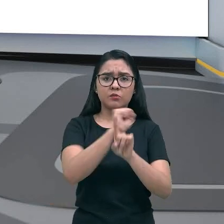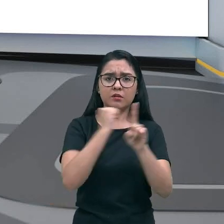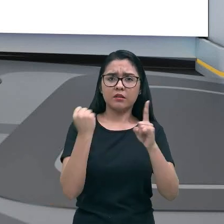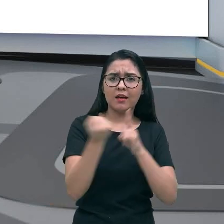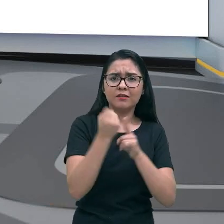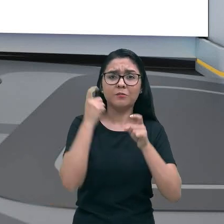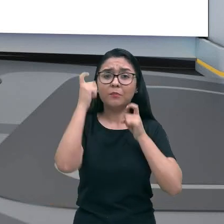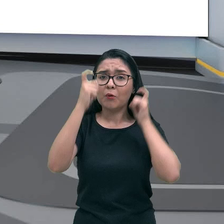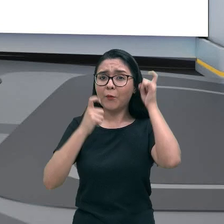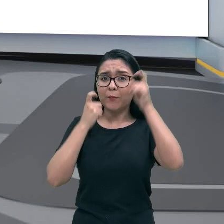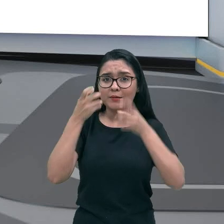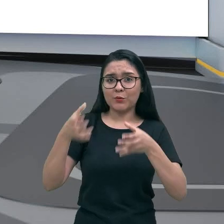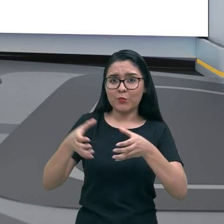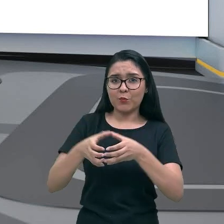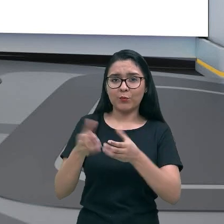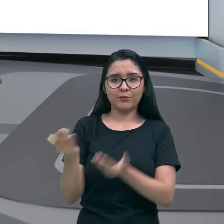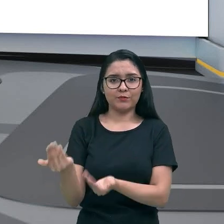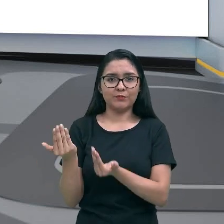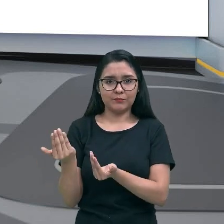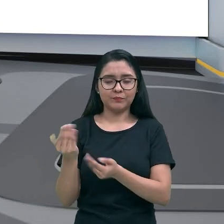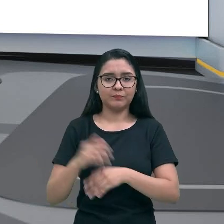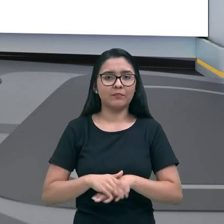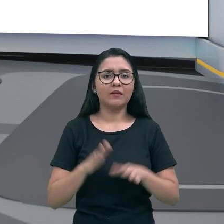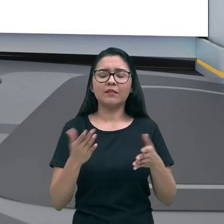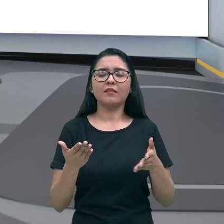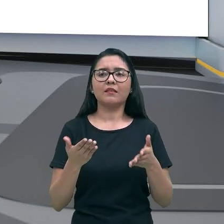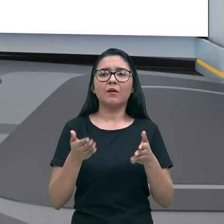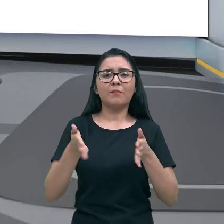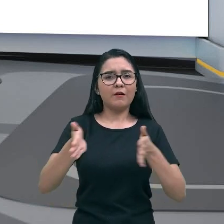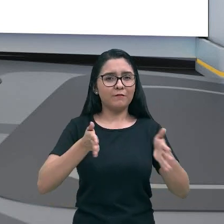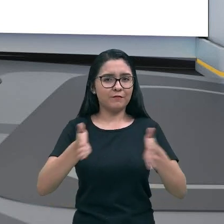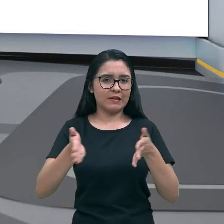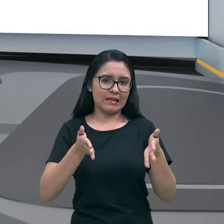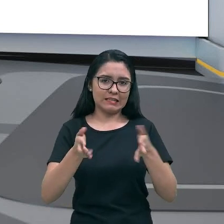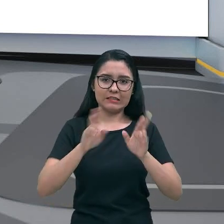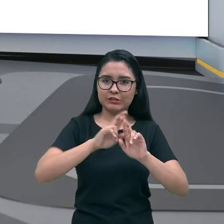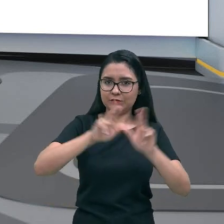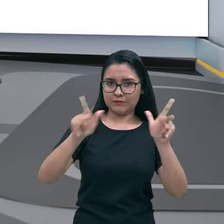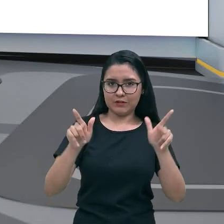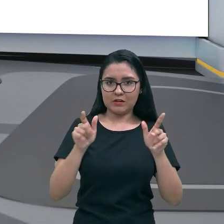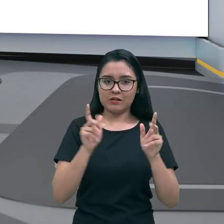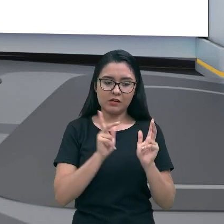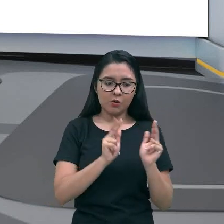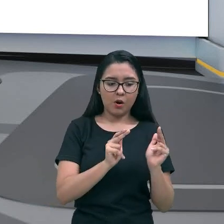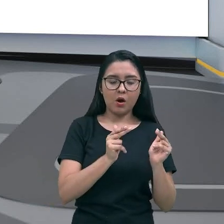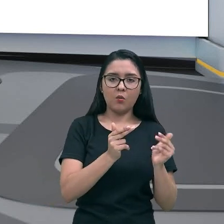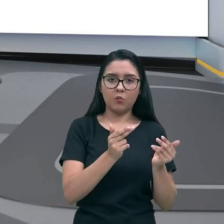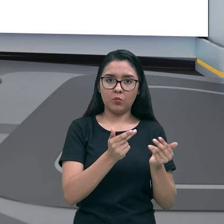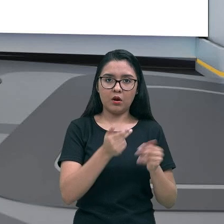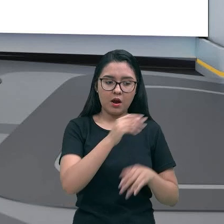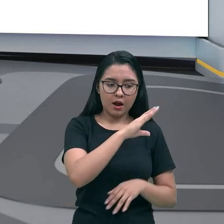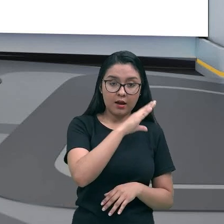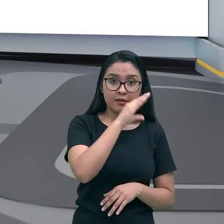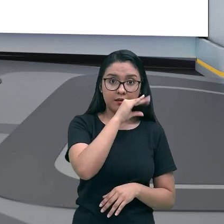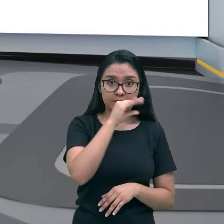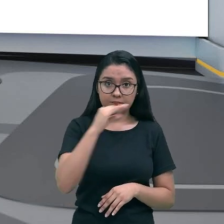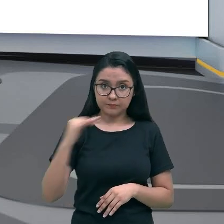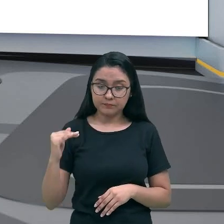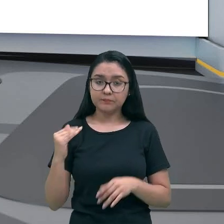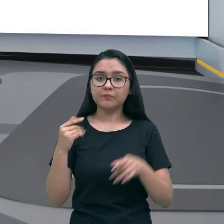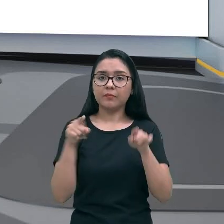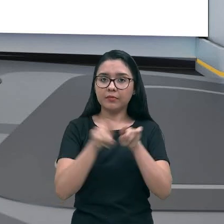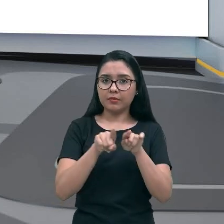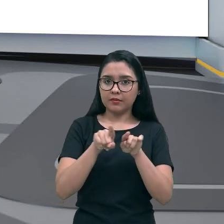sociedade. Apenas não era considerada uma fase diferenciada, como a infância e a vida adulta. Então, a gente tem a infância,